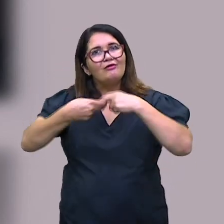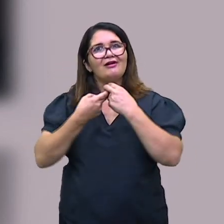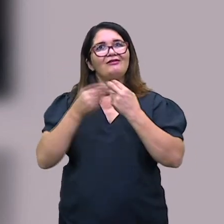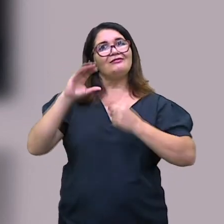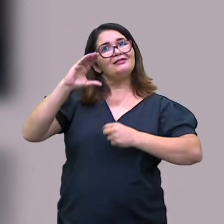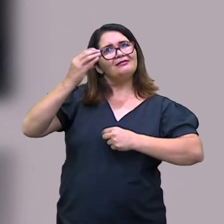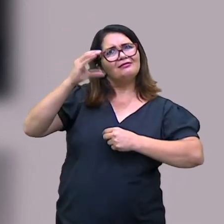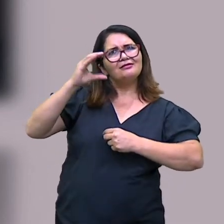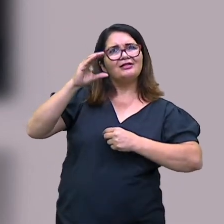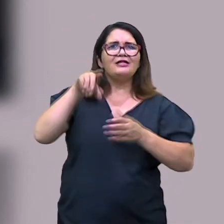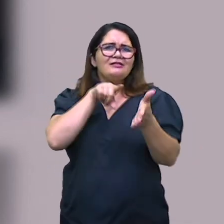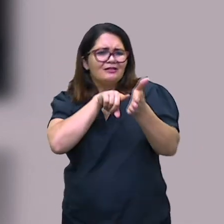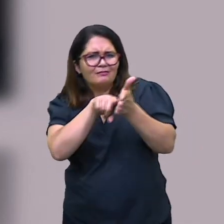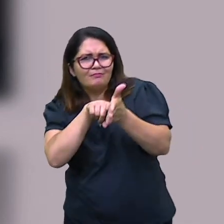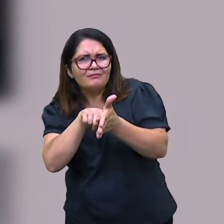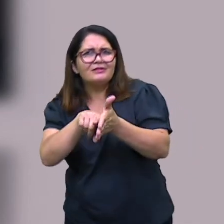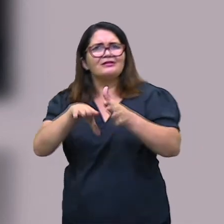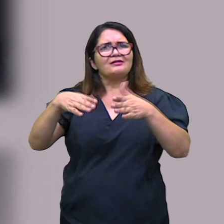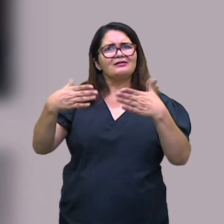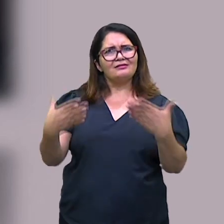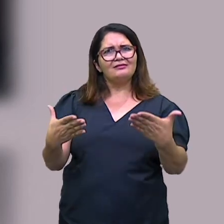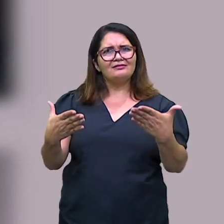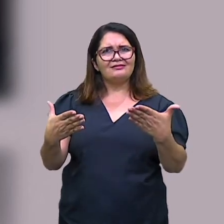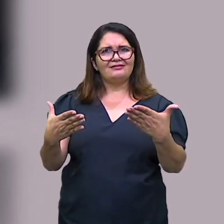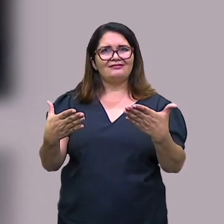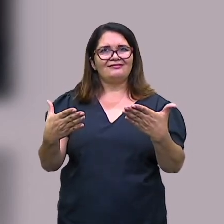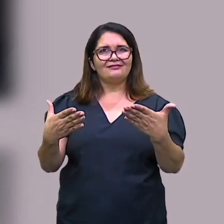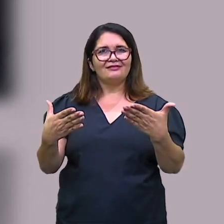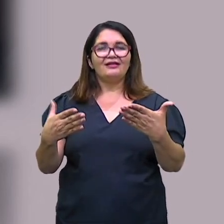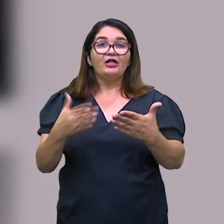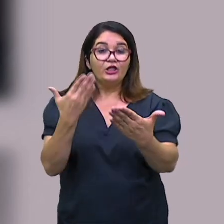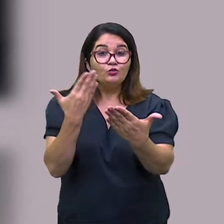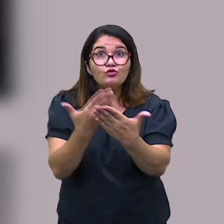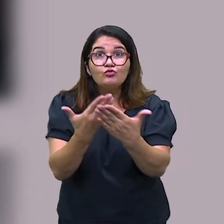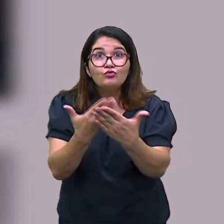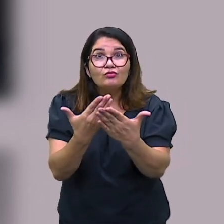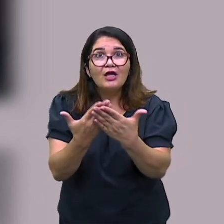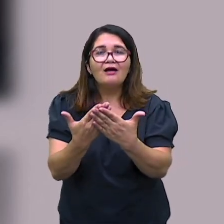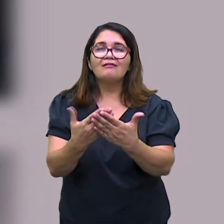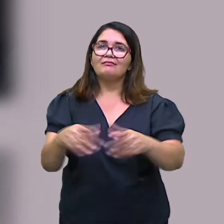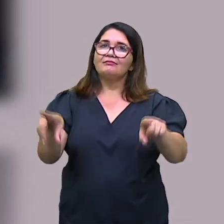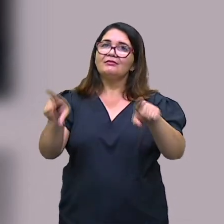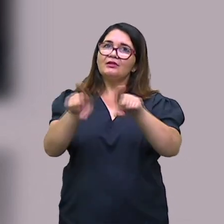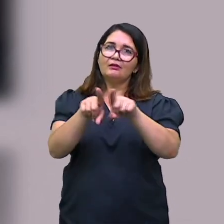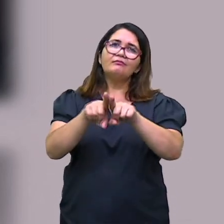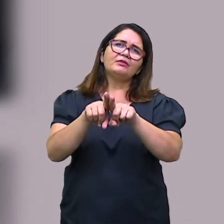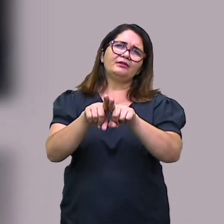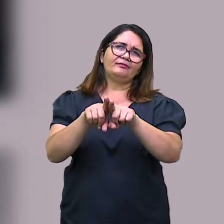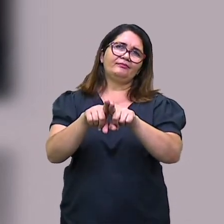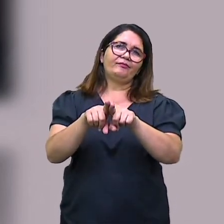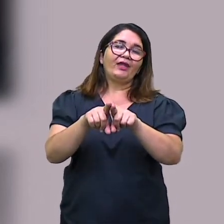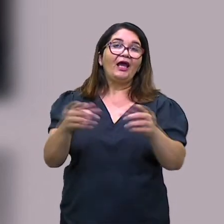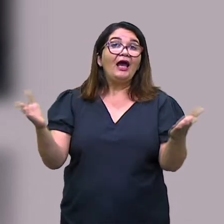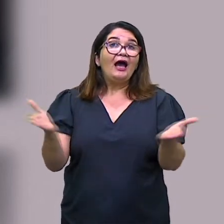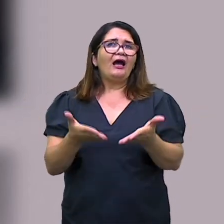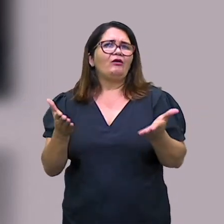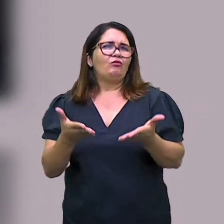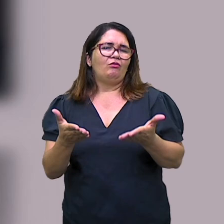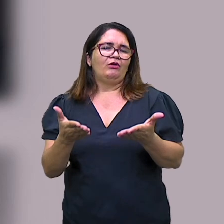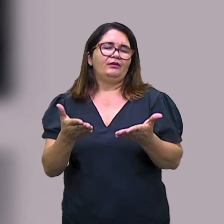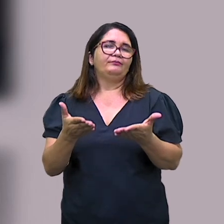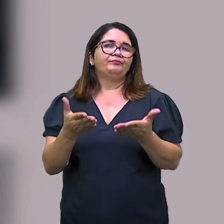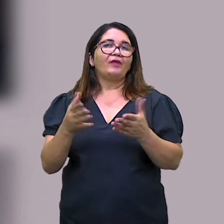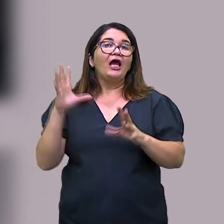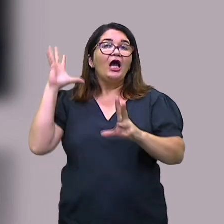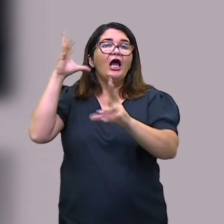gente precisa fazer dentro do nosso estudo? O que eu preciso fazer agora que eu já